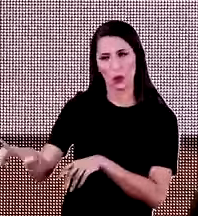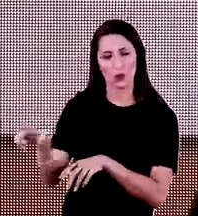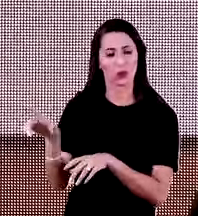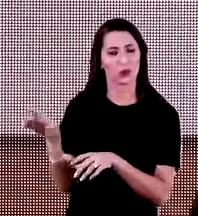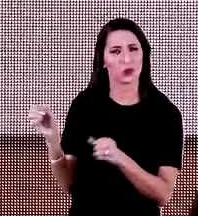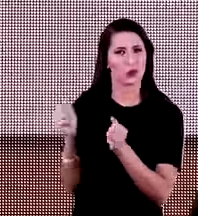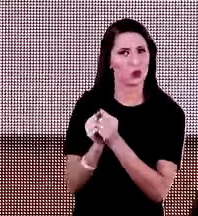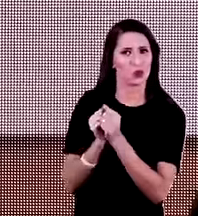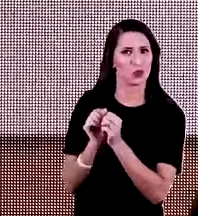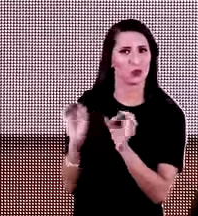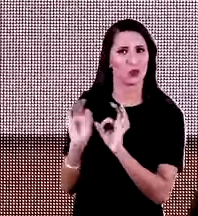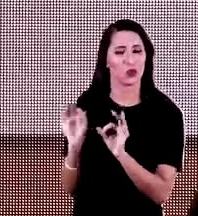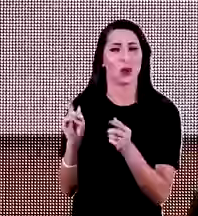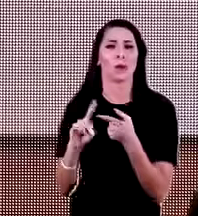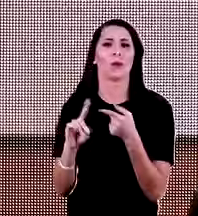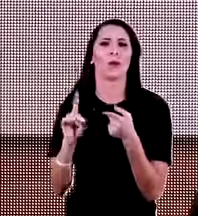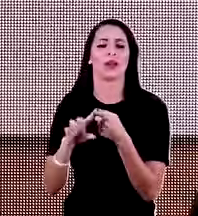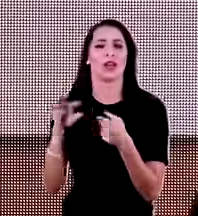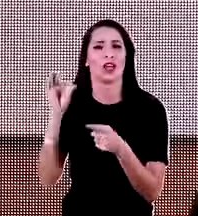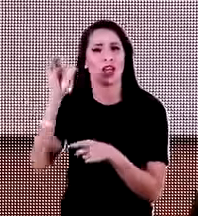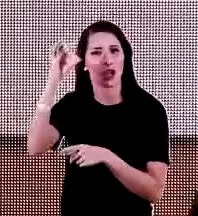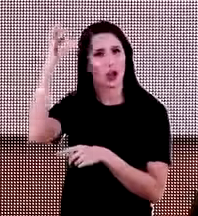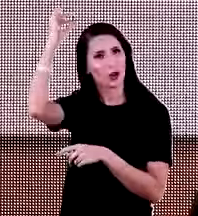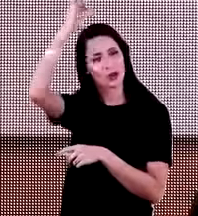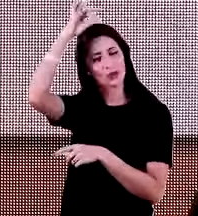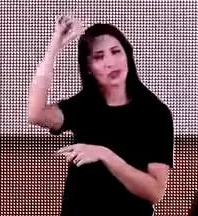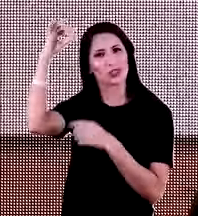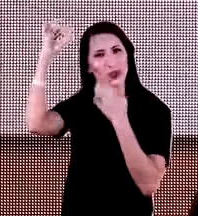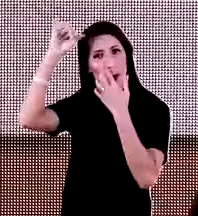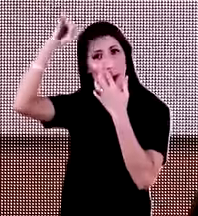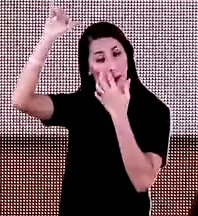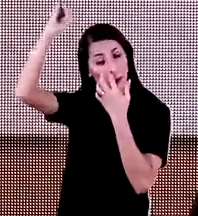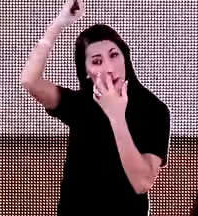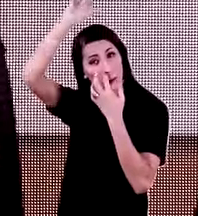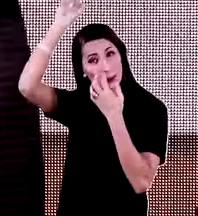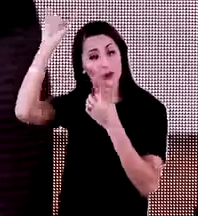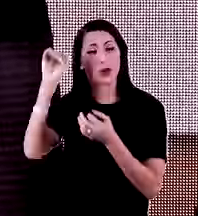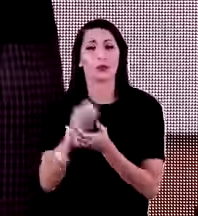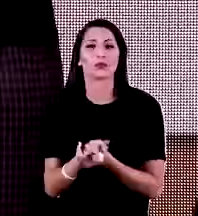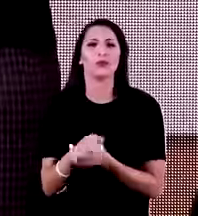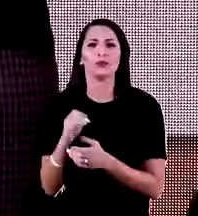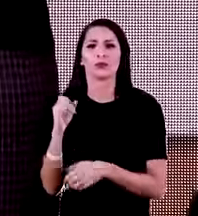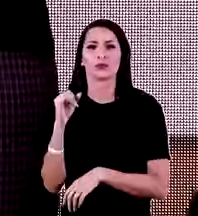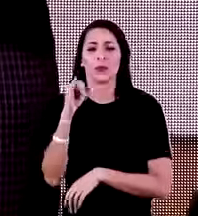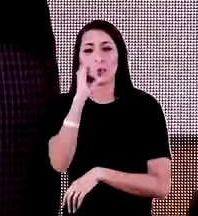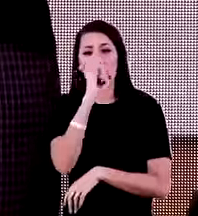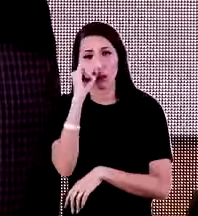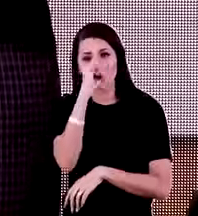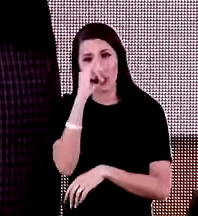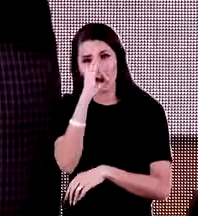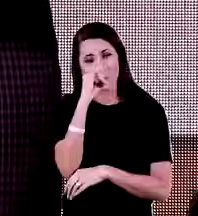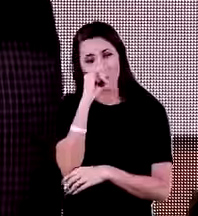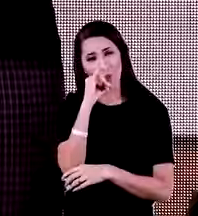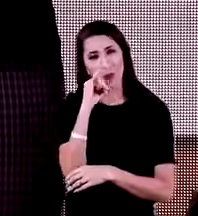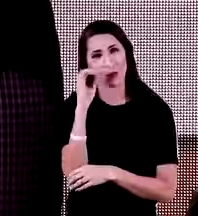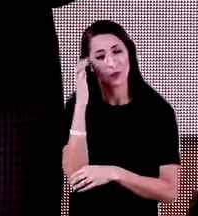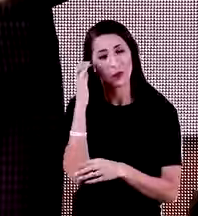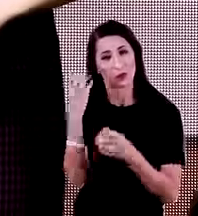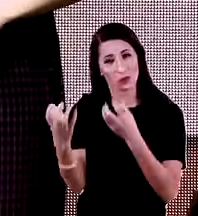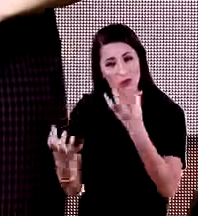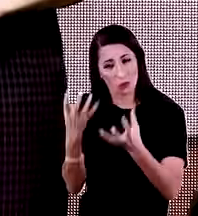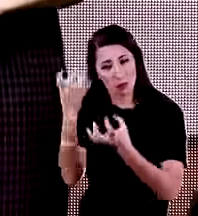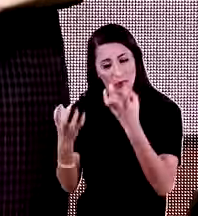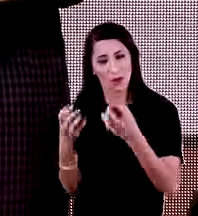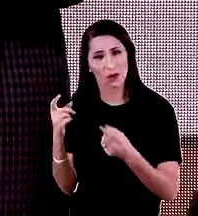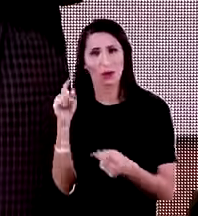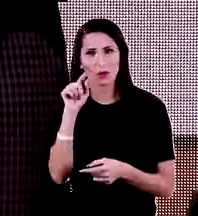porco-espinho. Já viu? Ele assume o modo porco-espinho. Você já viu alguém abraçar um porco-espinho? Porque os espinhos não